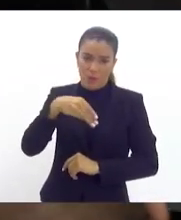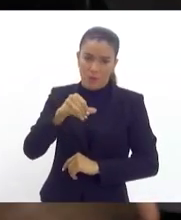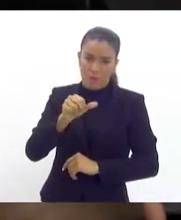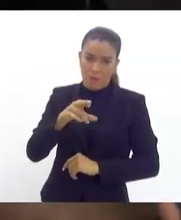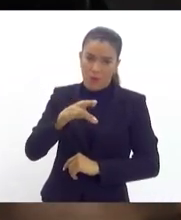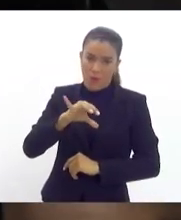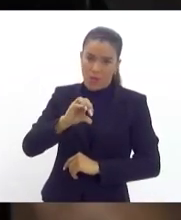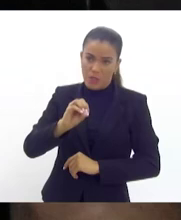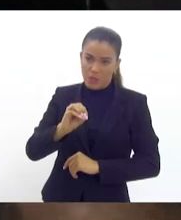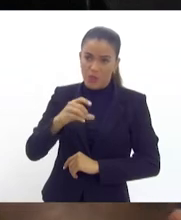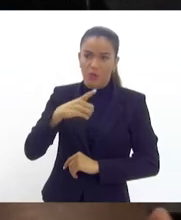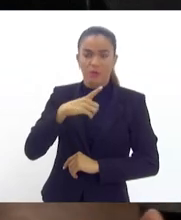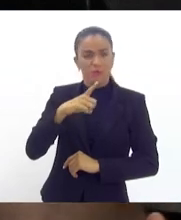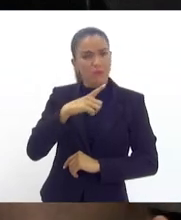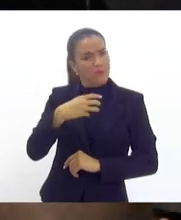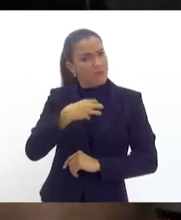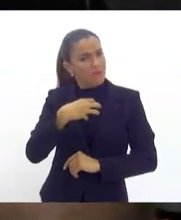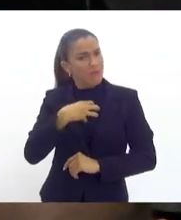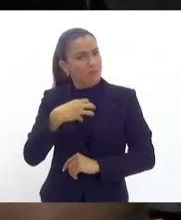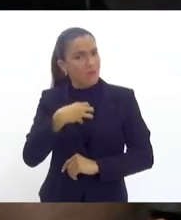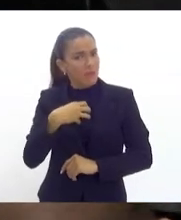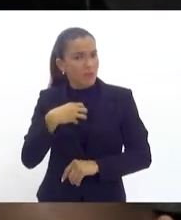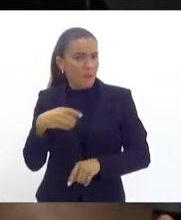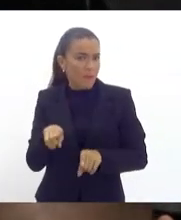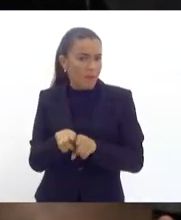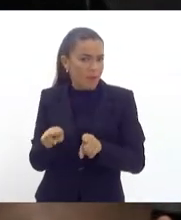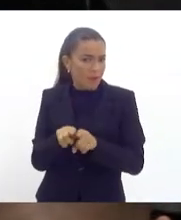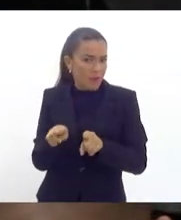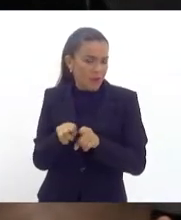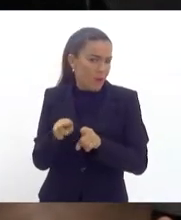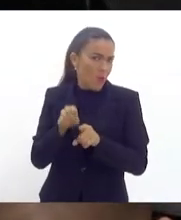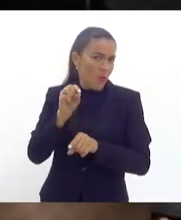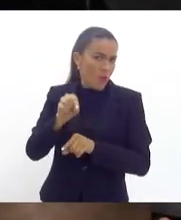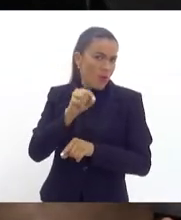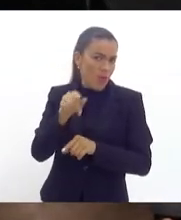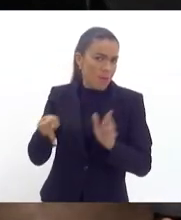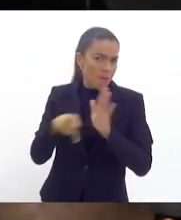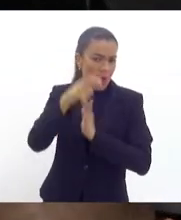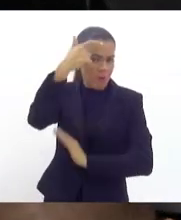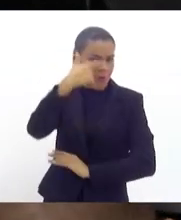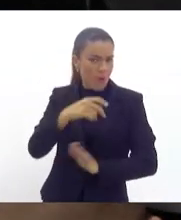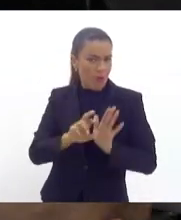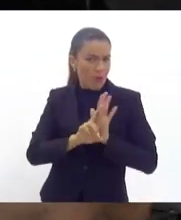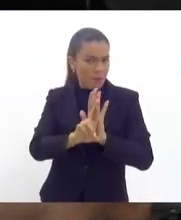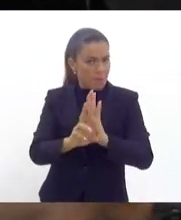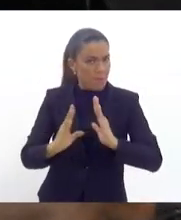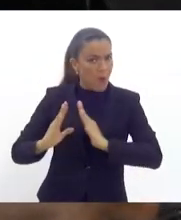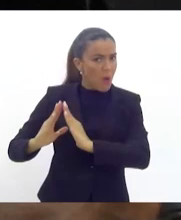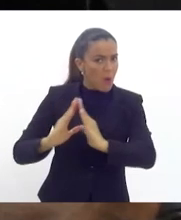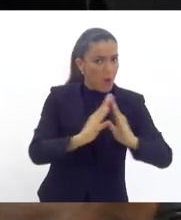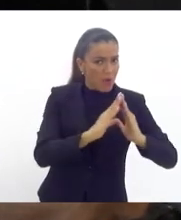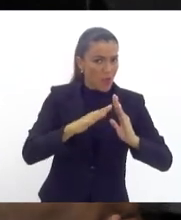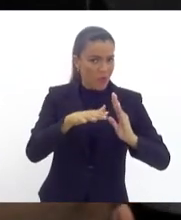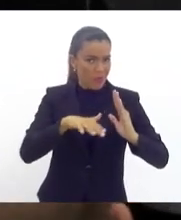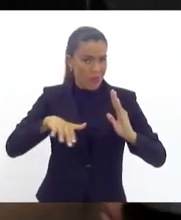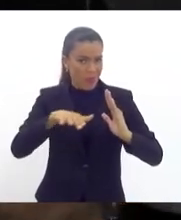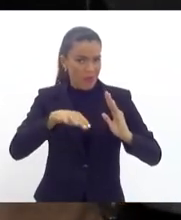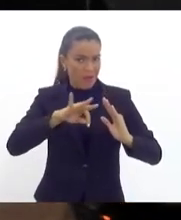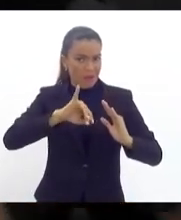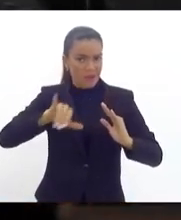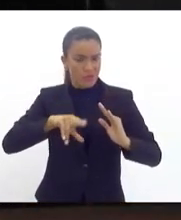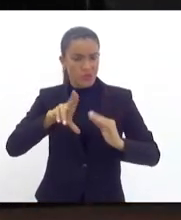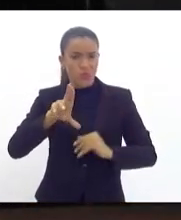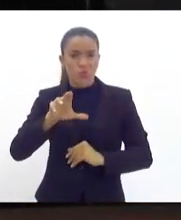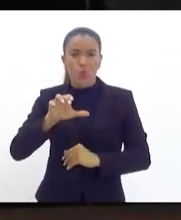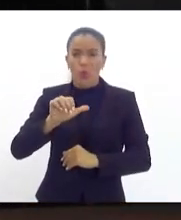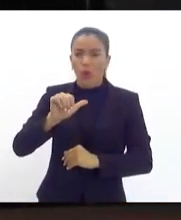me sinto também um pouco porque essa fala seja também um pouco da moradora da Tijuca né dessa moradora que tá